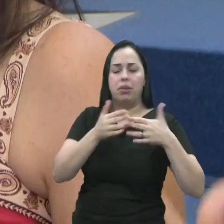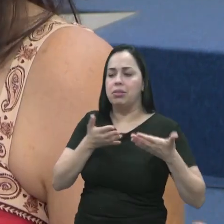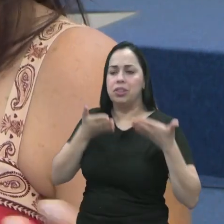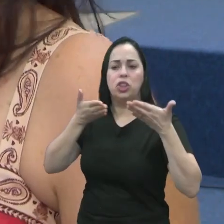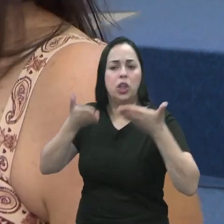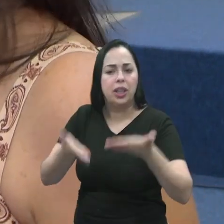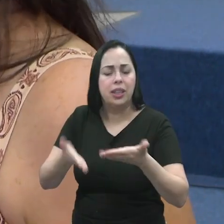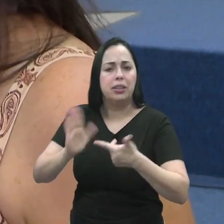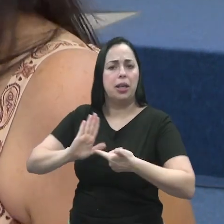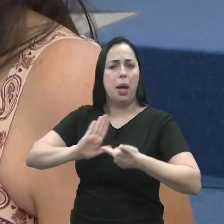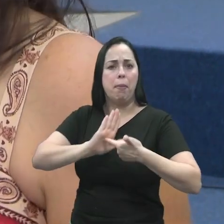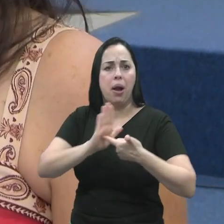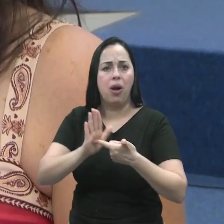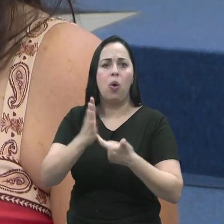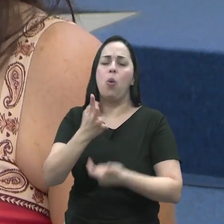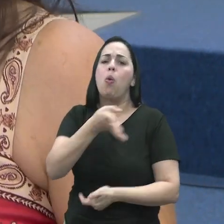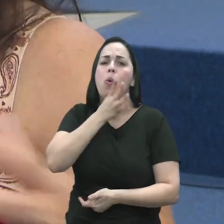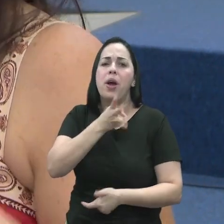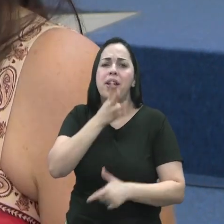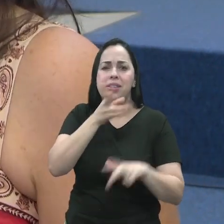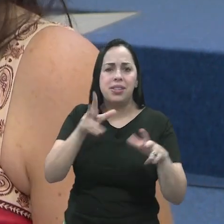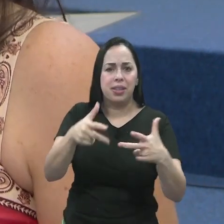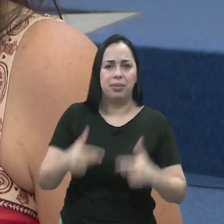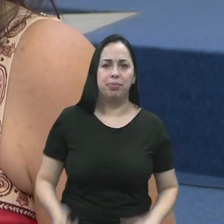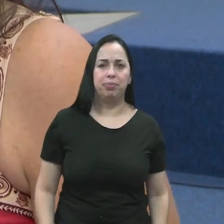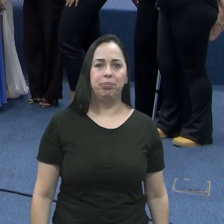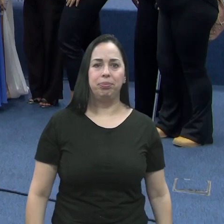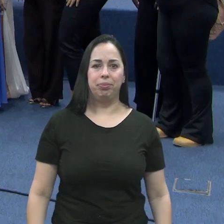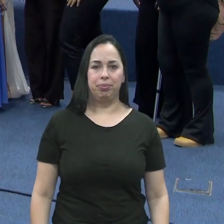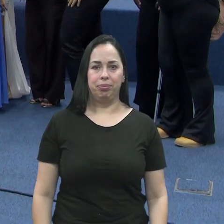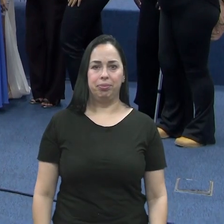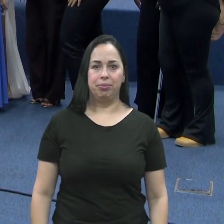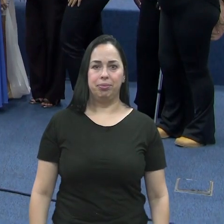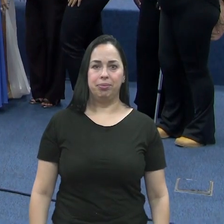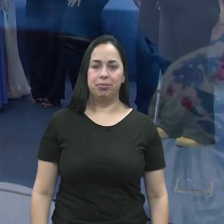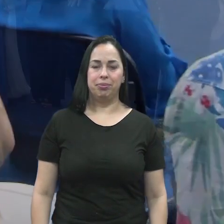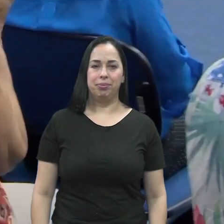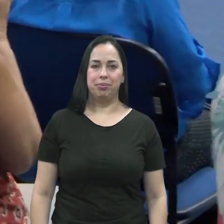se apresentam, conhecem a Câmara, se sentem mais próximas.